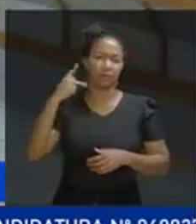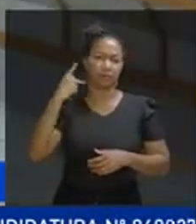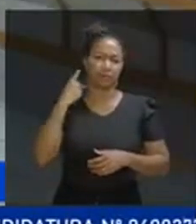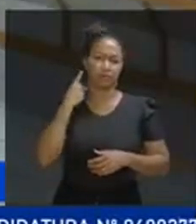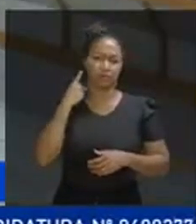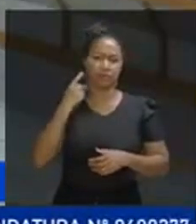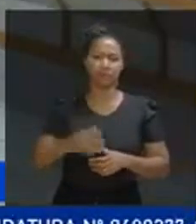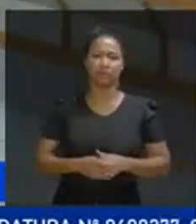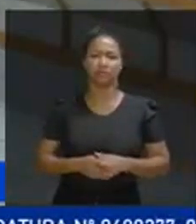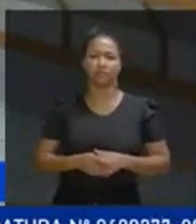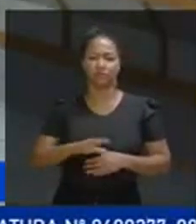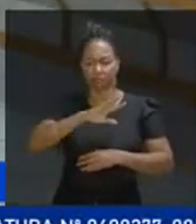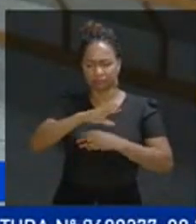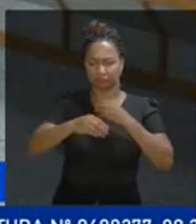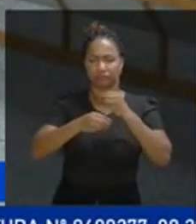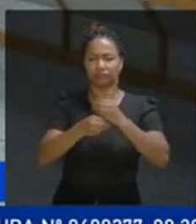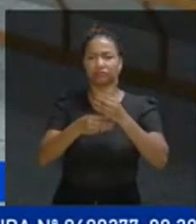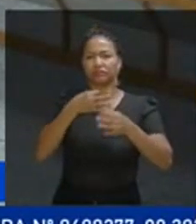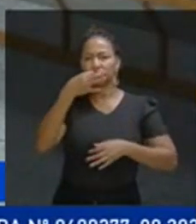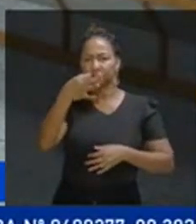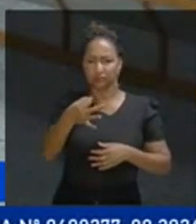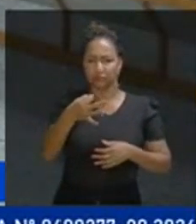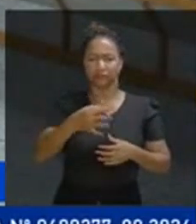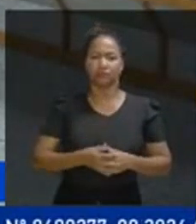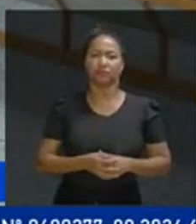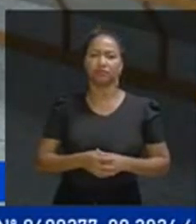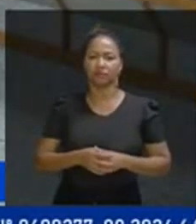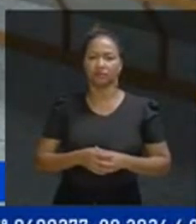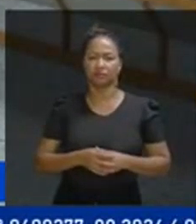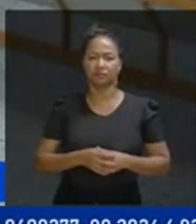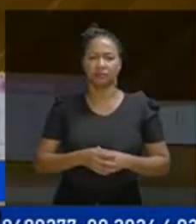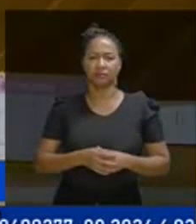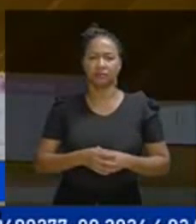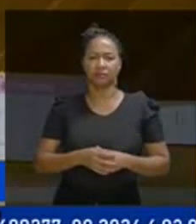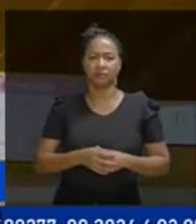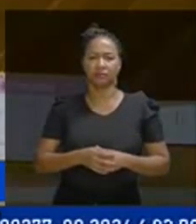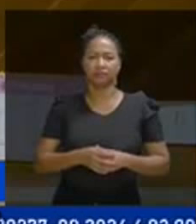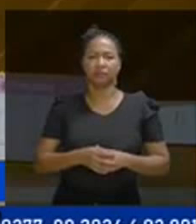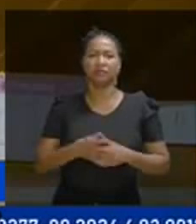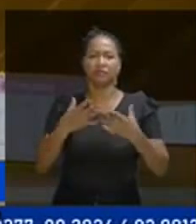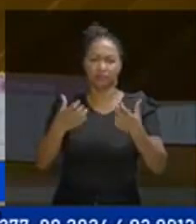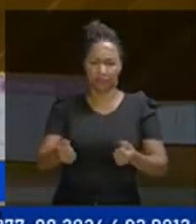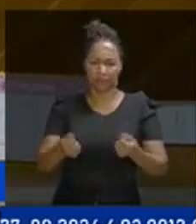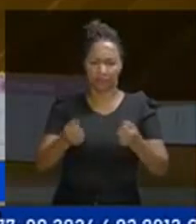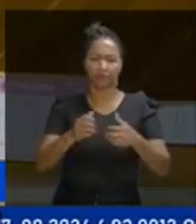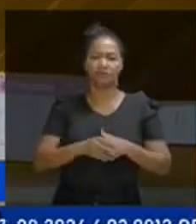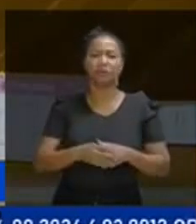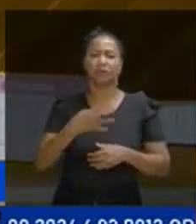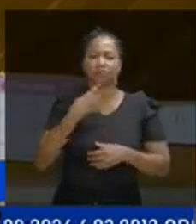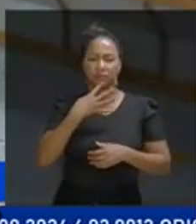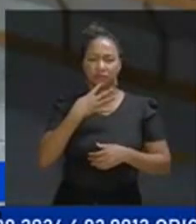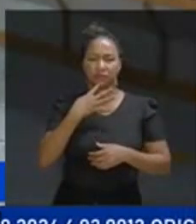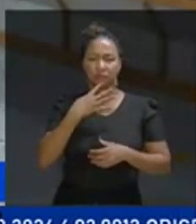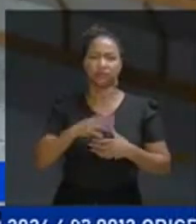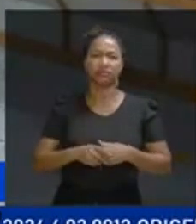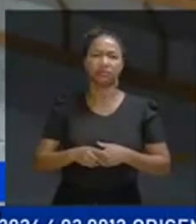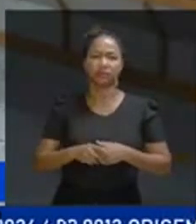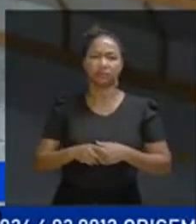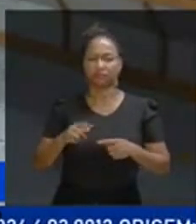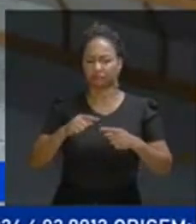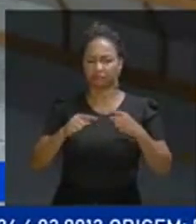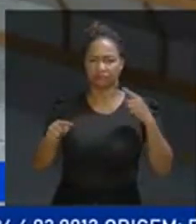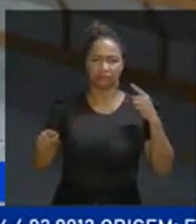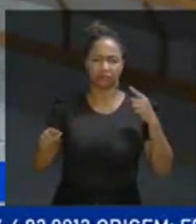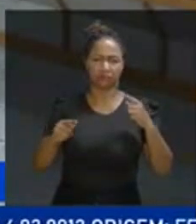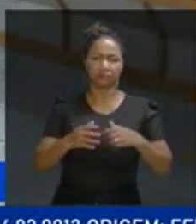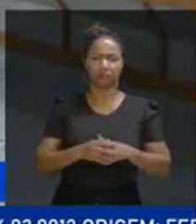procuradora. Imagem ampla do plenário. Relator. Presente os pressupostos de admissibilidade eu conheço. Não identifiquei divergência